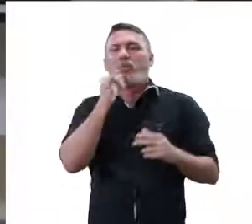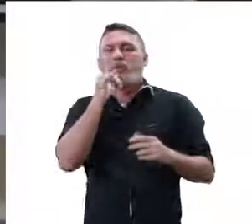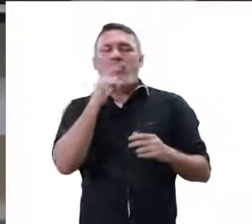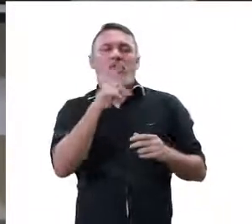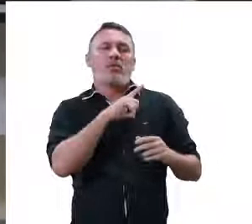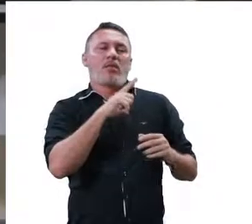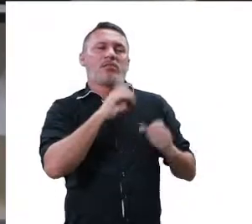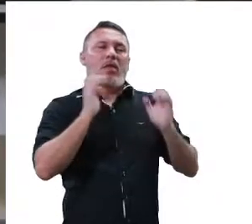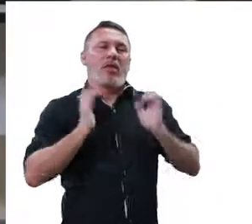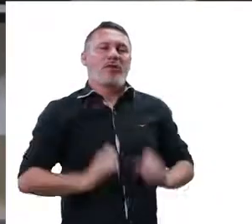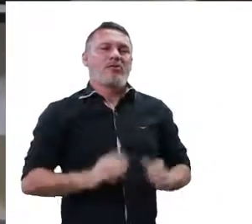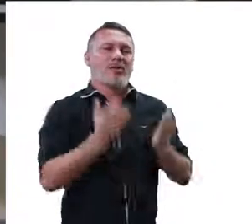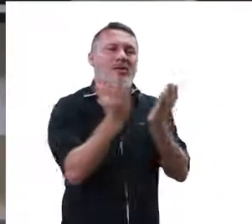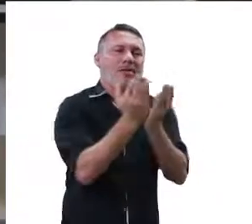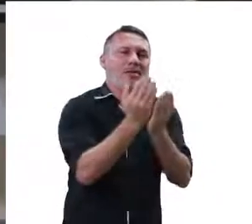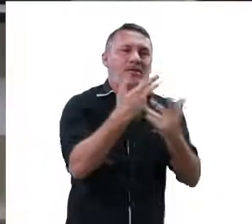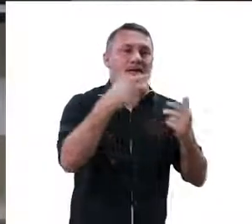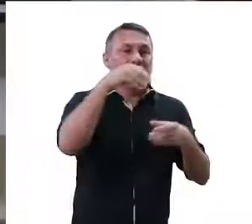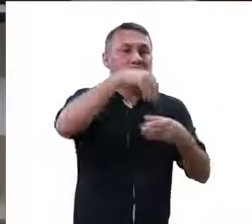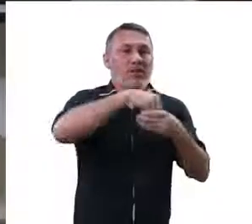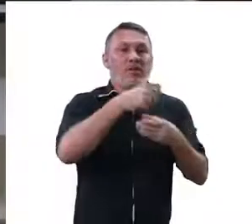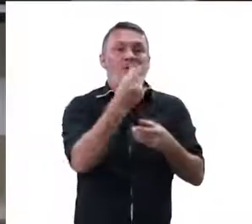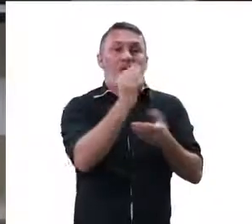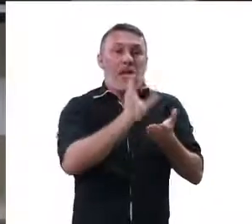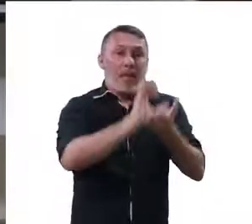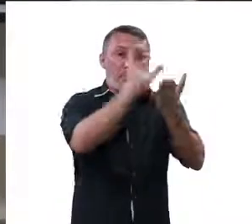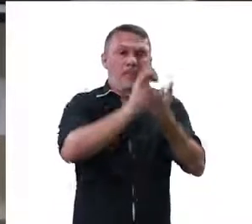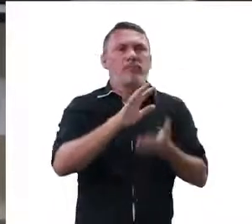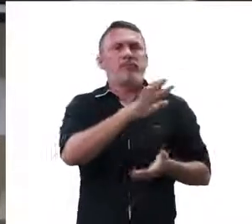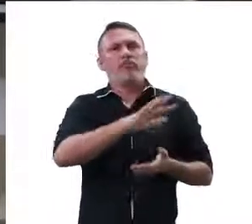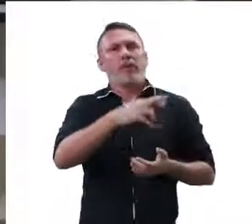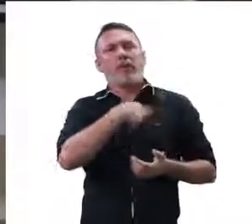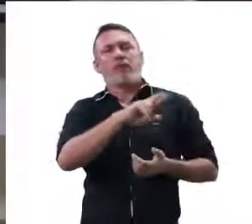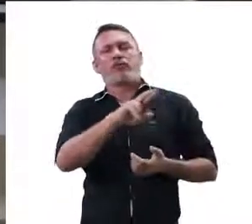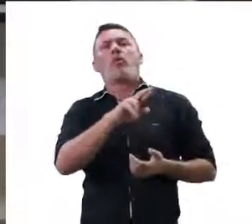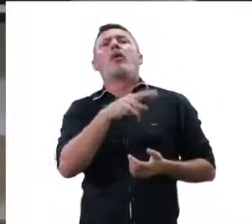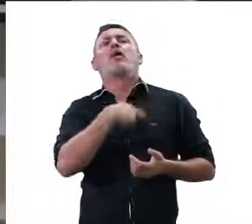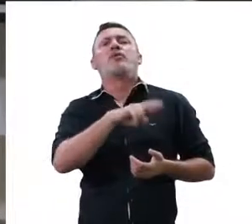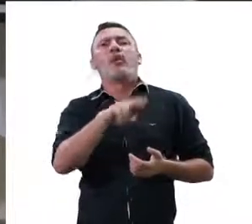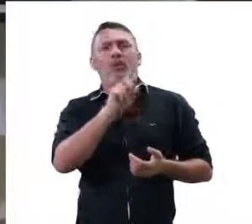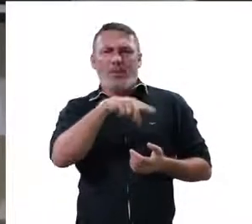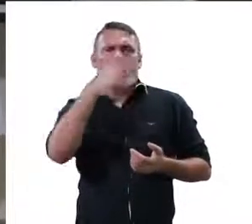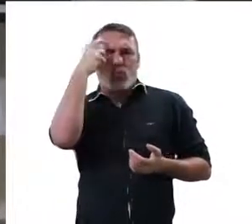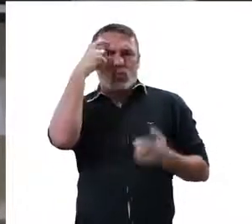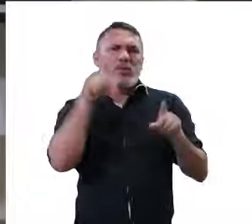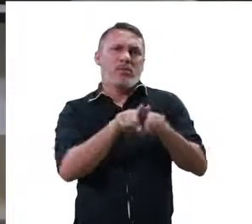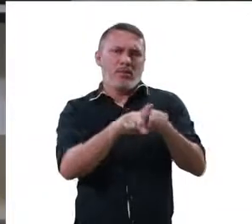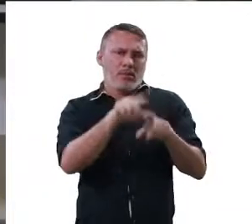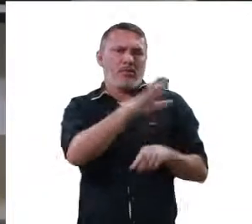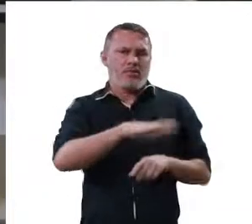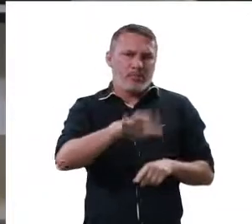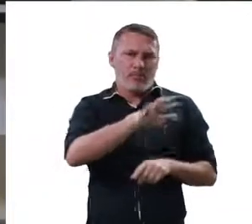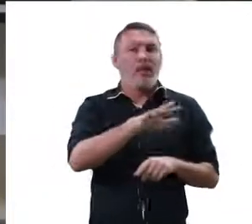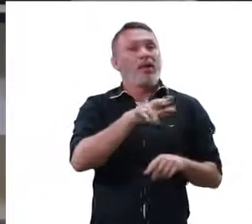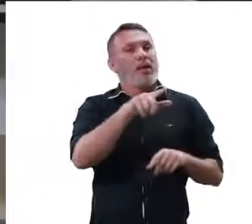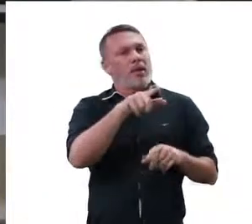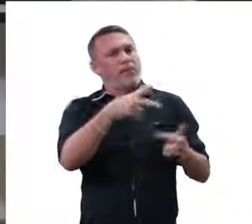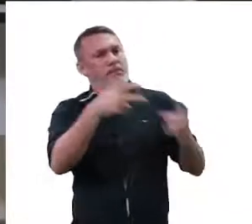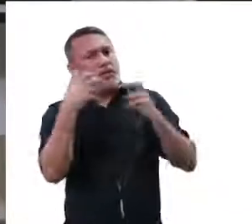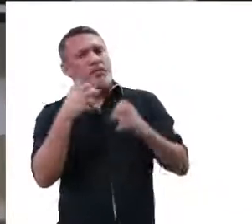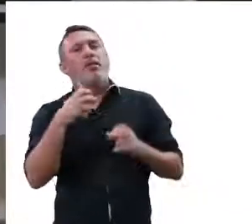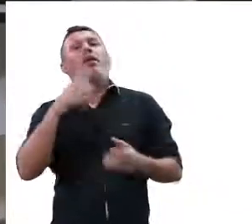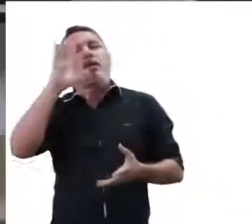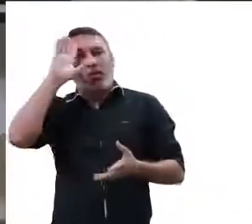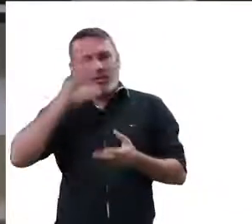Ética Protestante e Espírito do Capitalismo, aparece a questão da religião, que é um fenômeno cultural. Entendeu? Então,